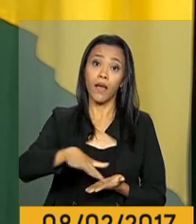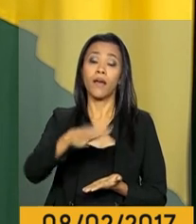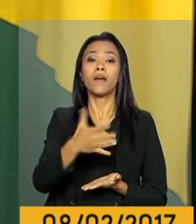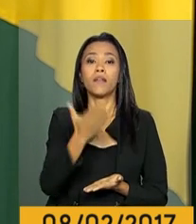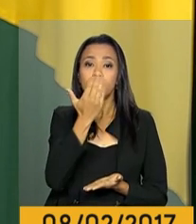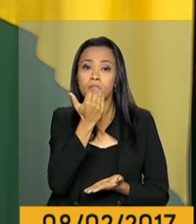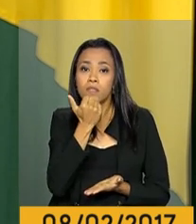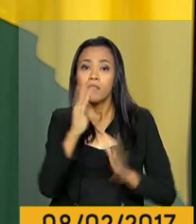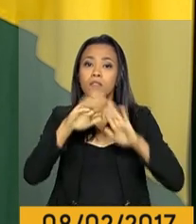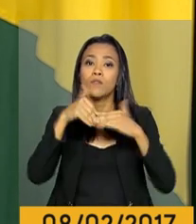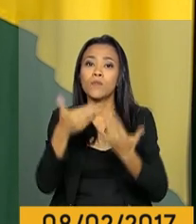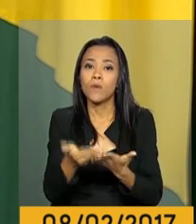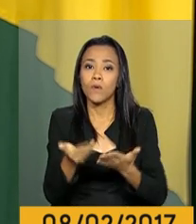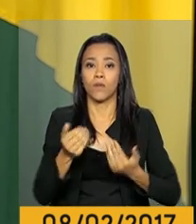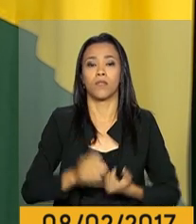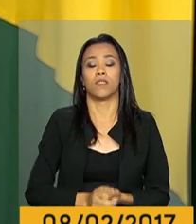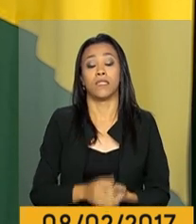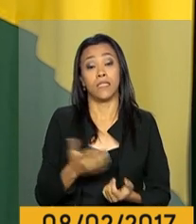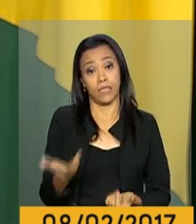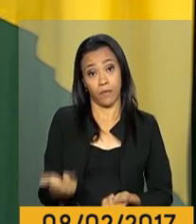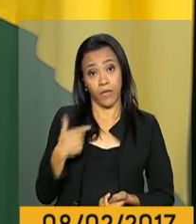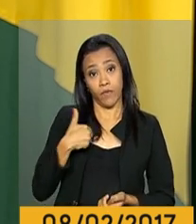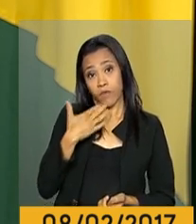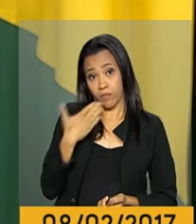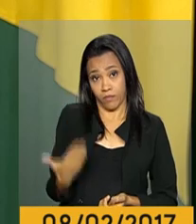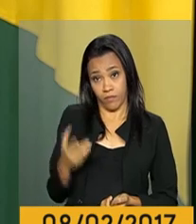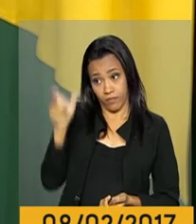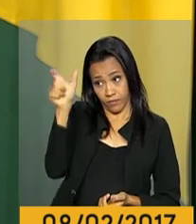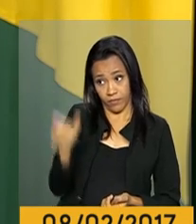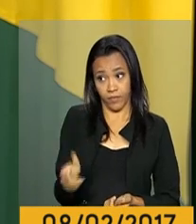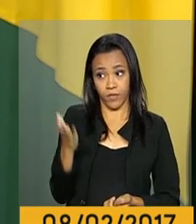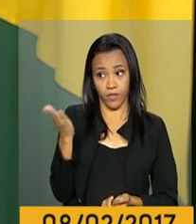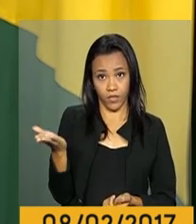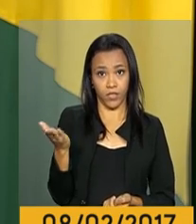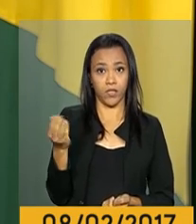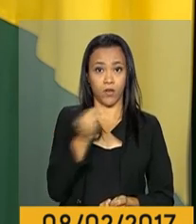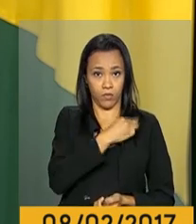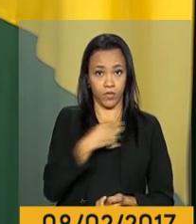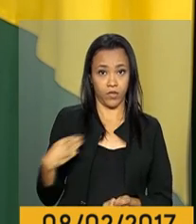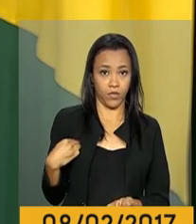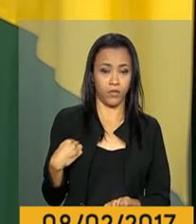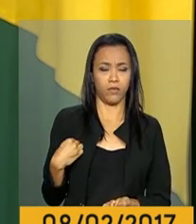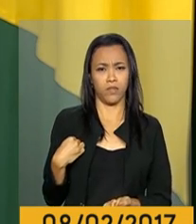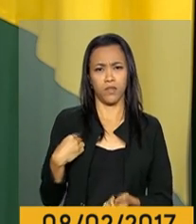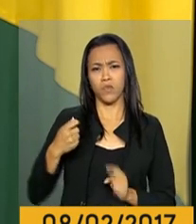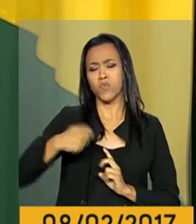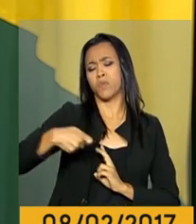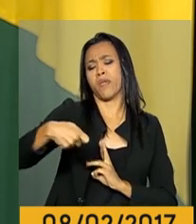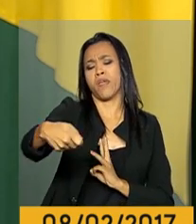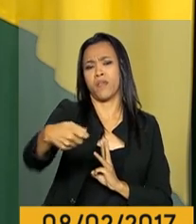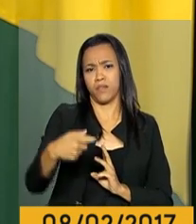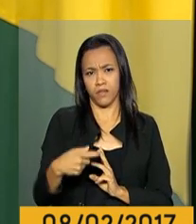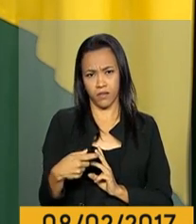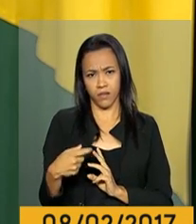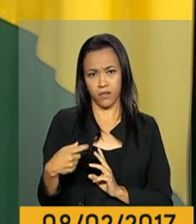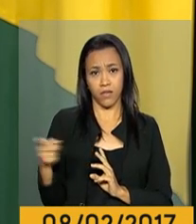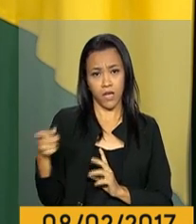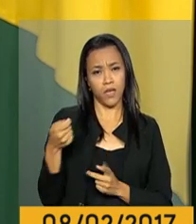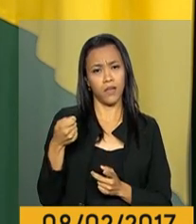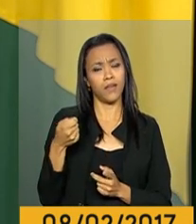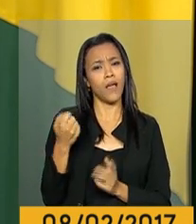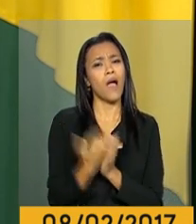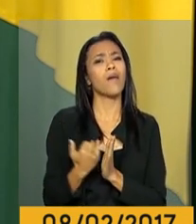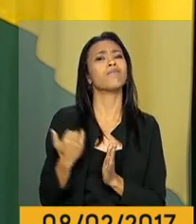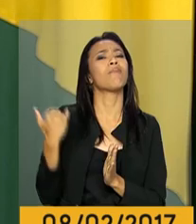e vou autorizar o Mendonça Filho a daqui alguns meses pleitear um aumento dessa verba